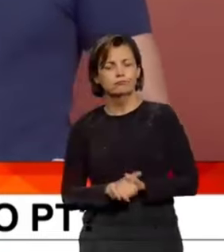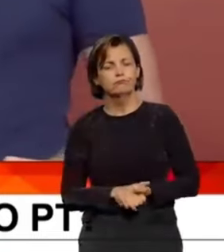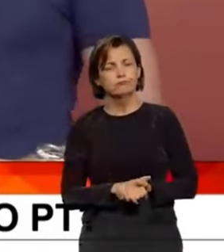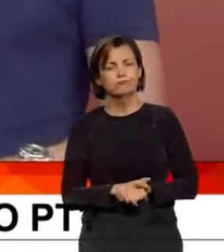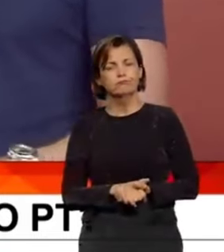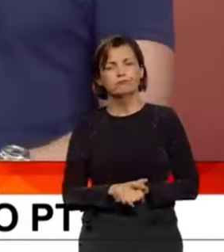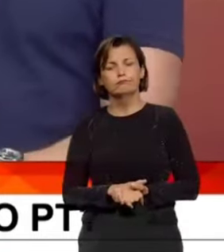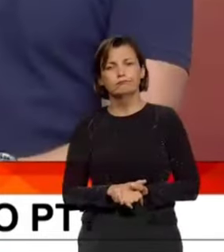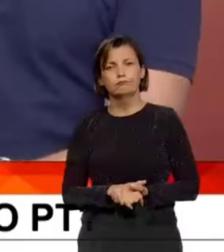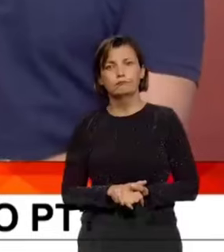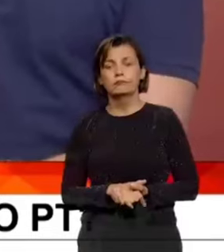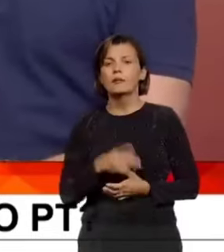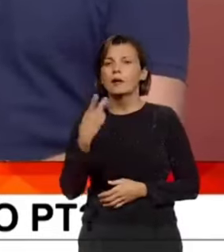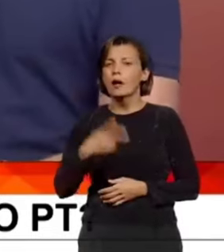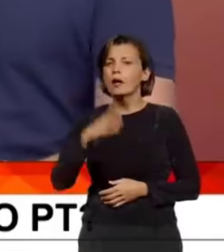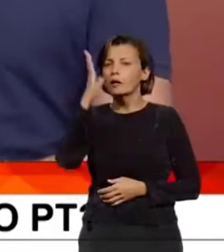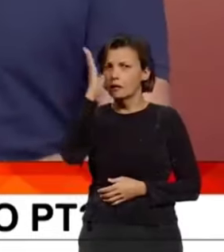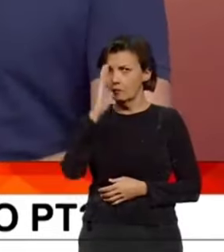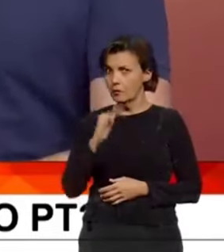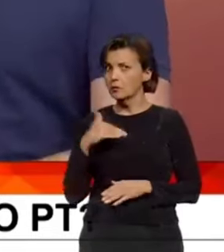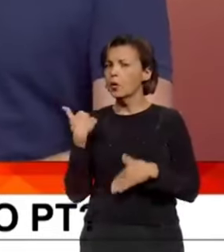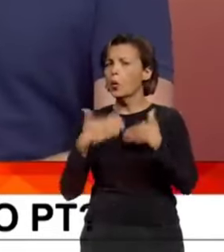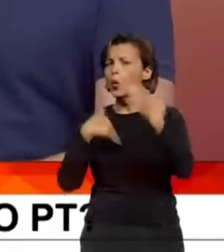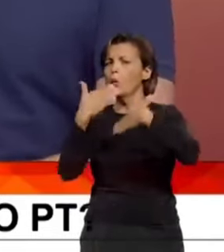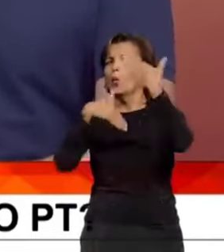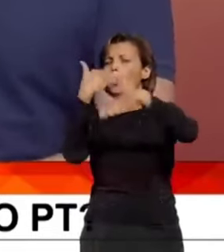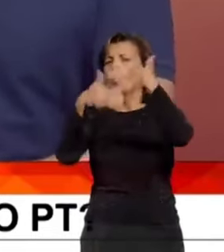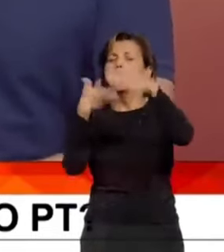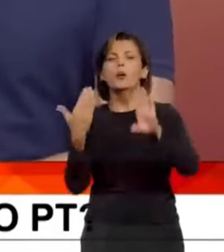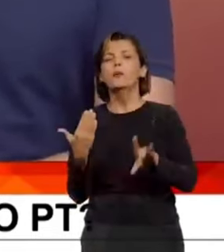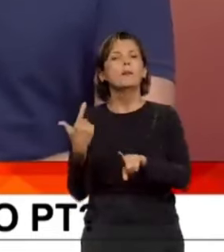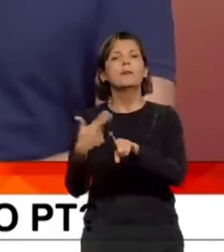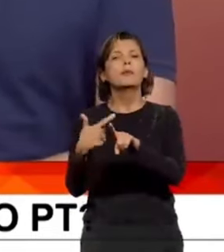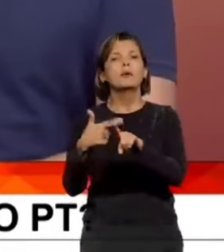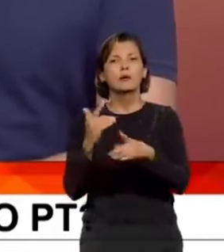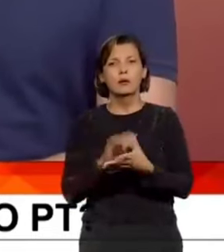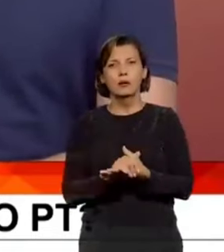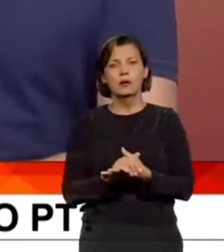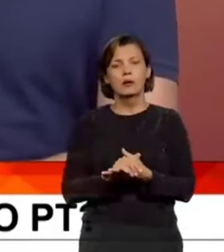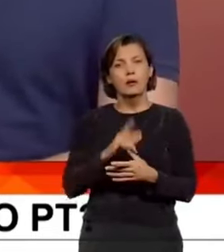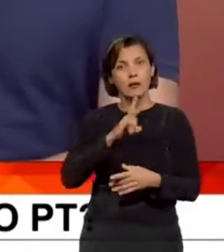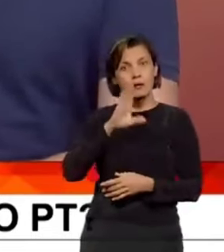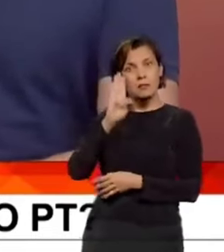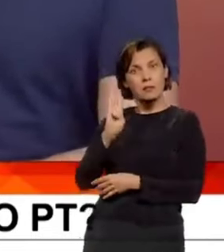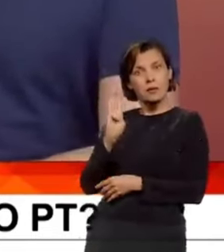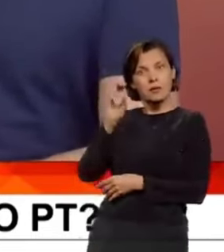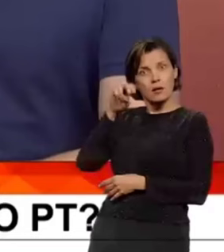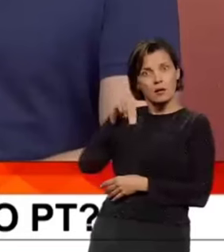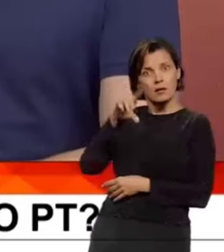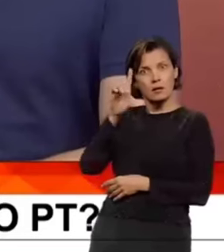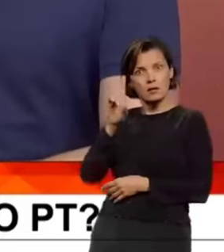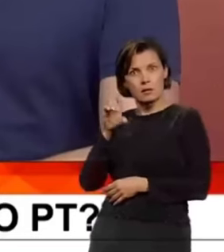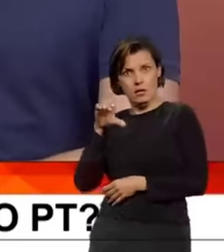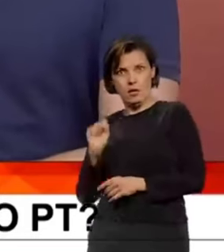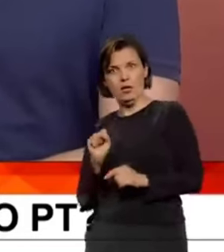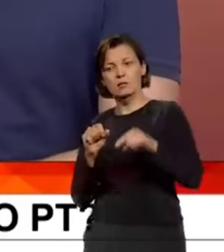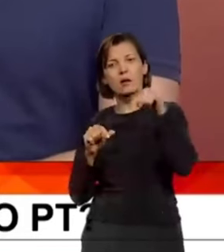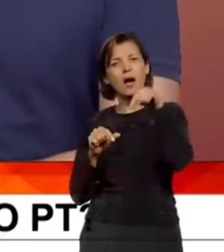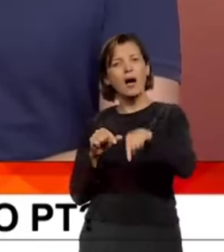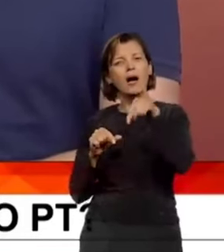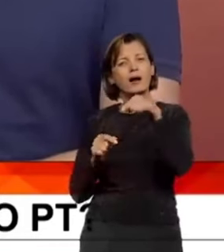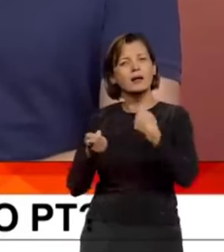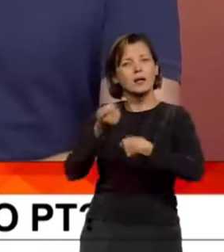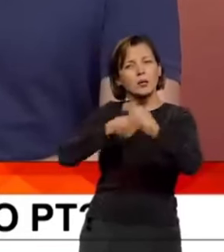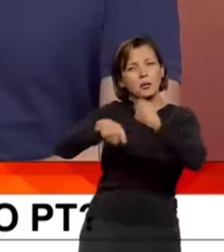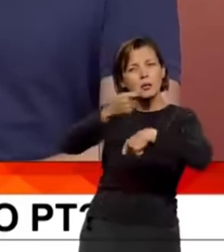Rafael o Brasil desenvolveu justamente por conta que os bancos públicos e